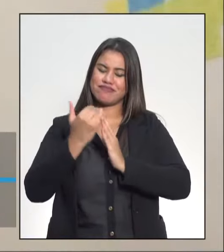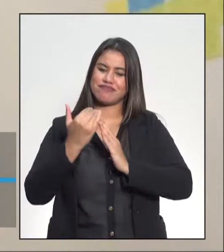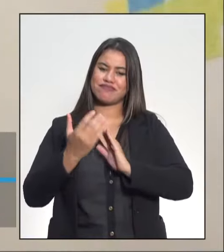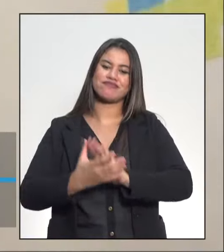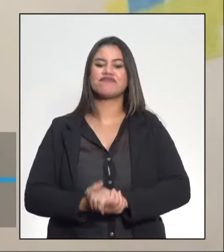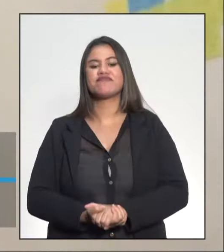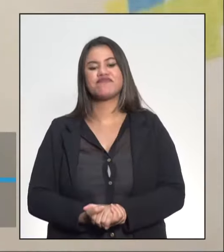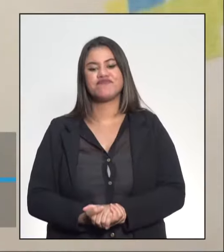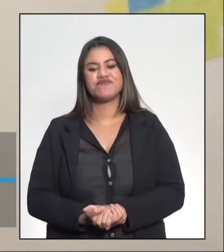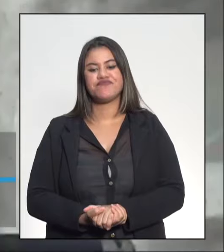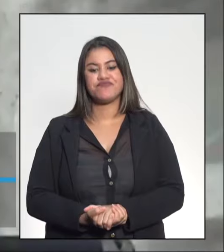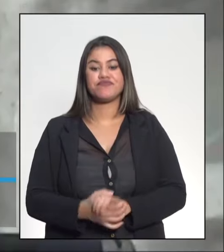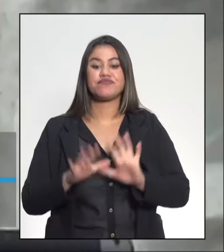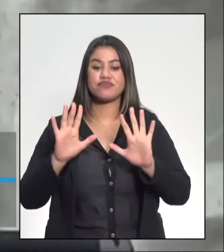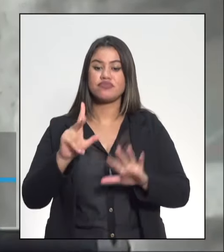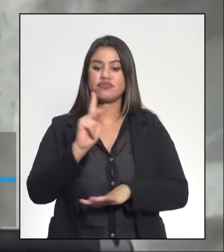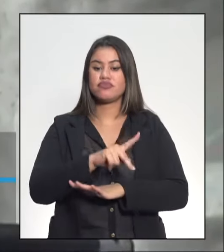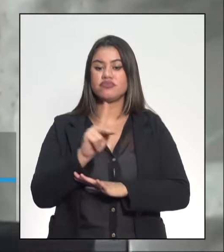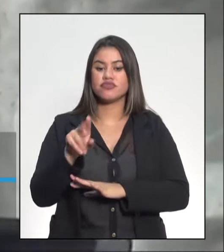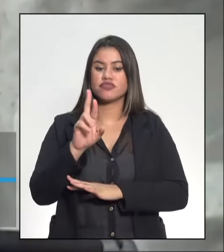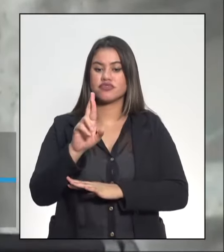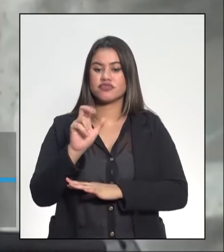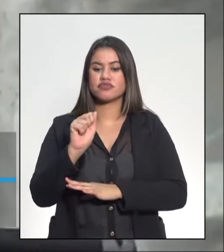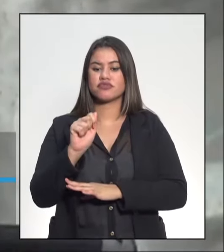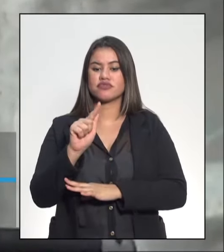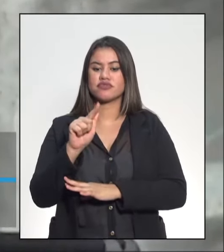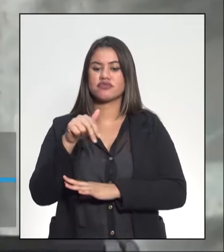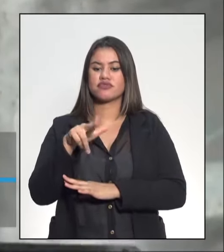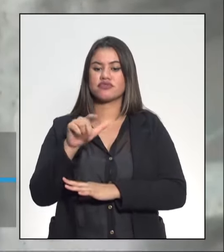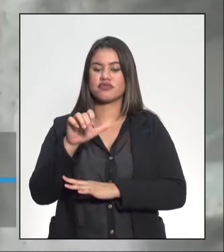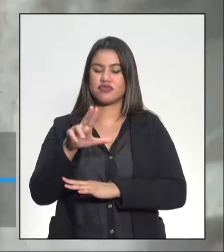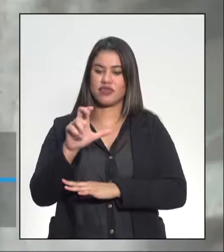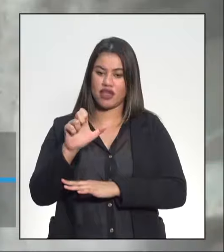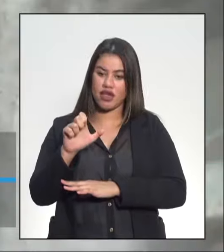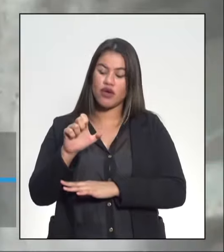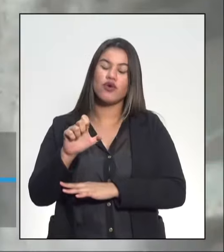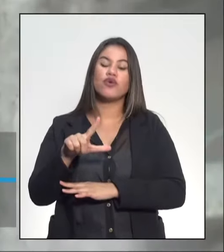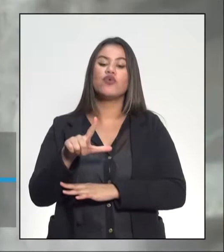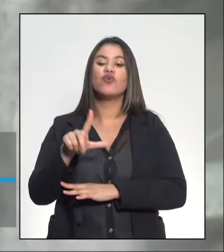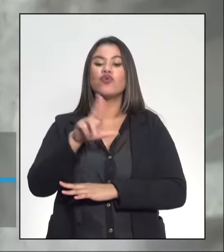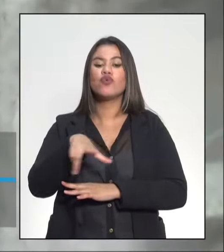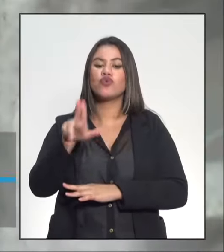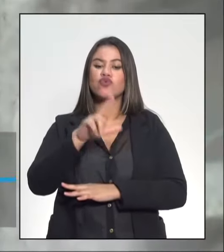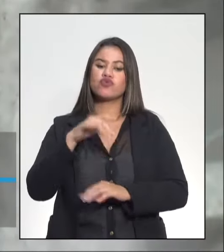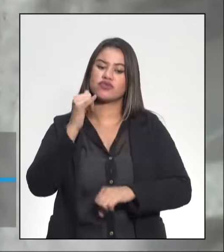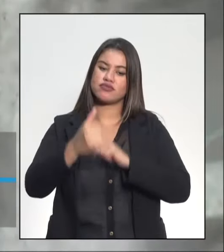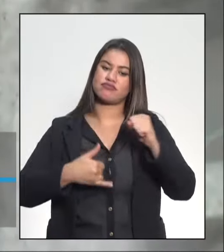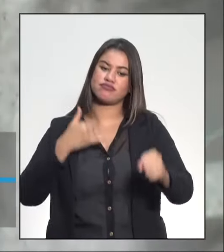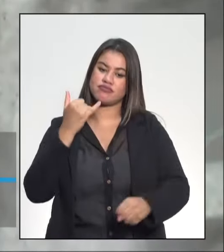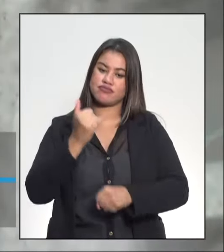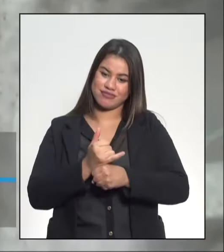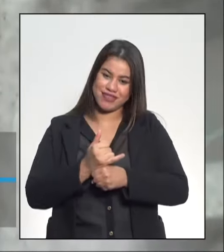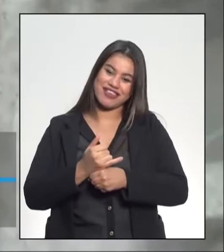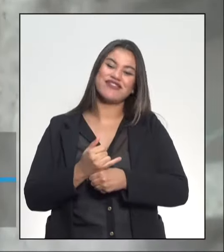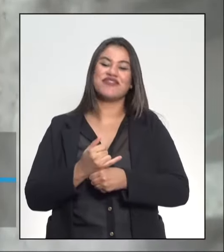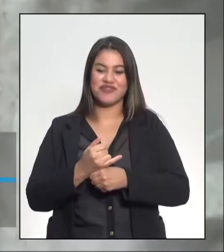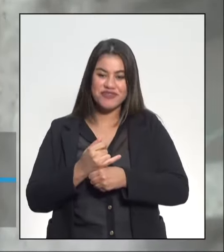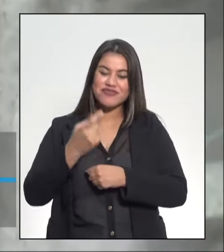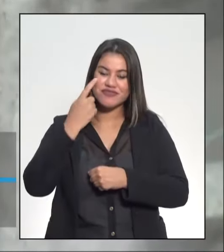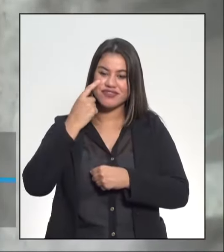a professora Raquel disse que utiliza a internet. Então, olha que legal, professor Diego. Existem